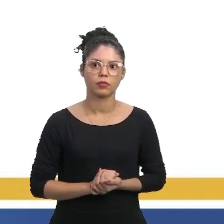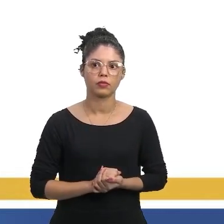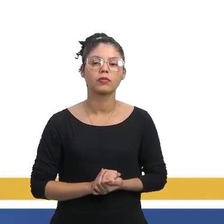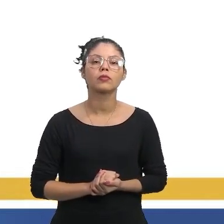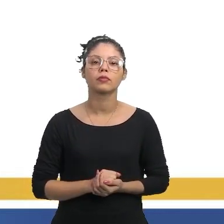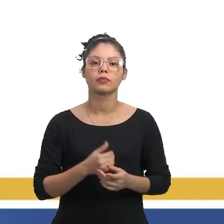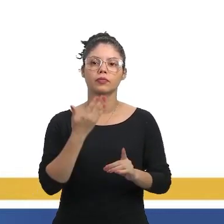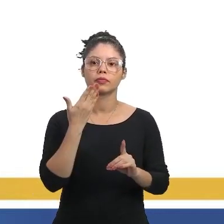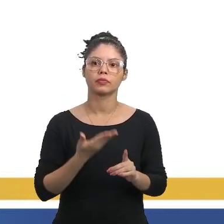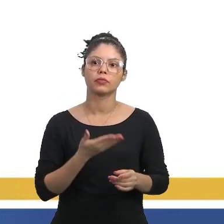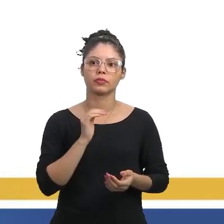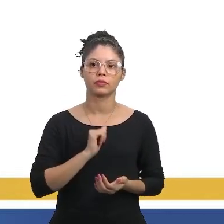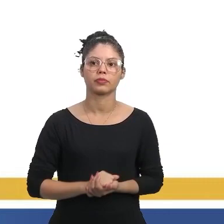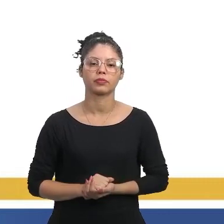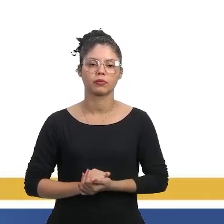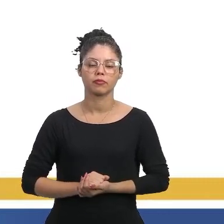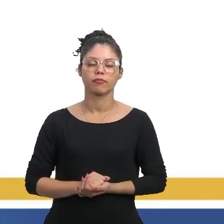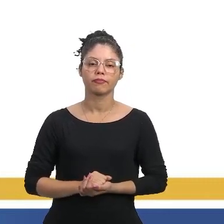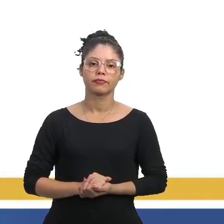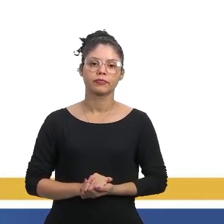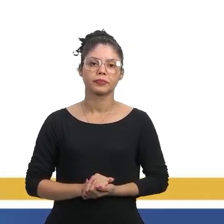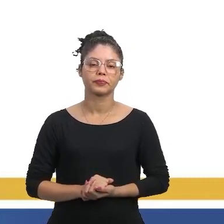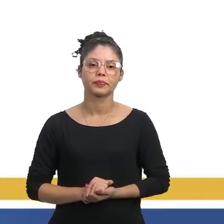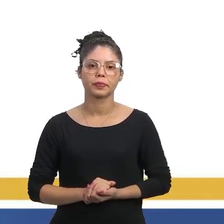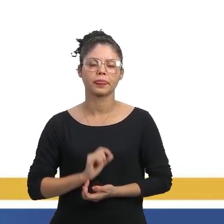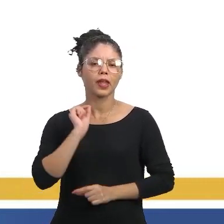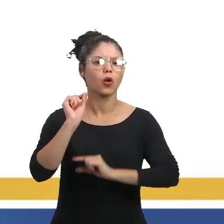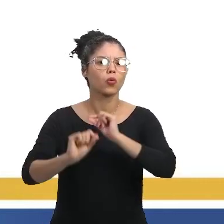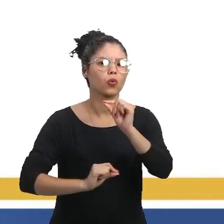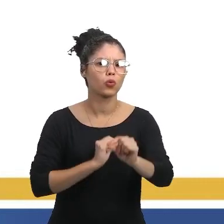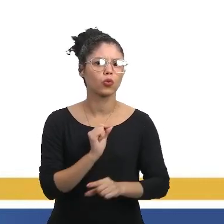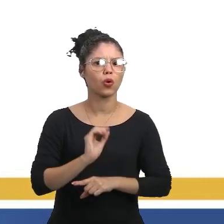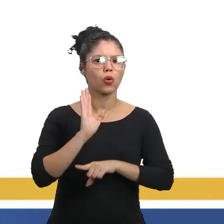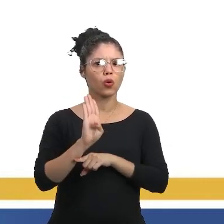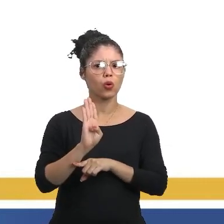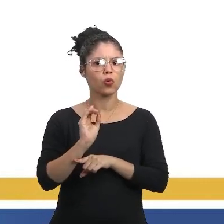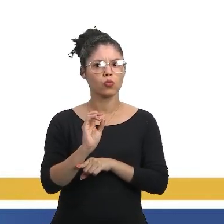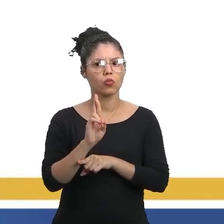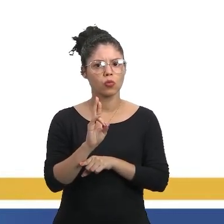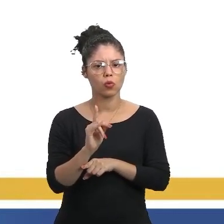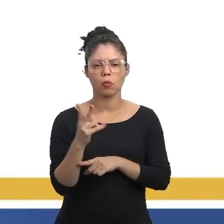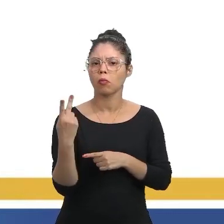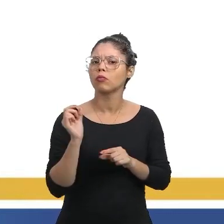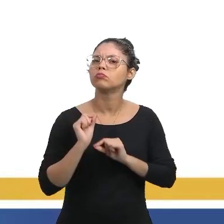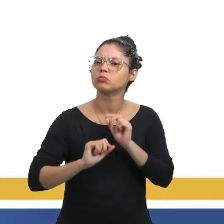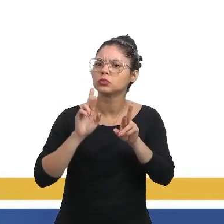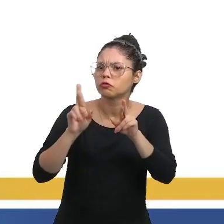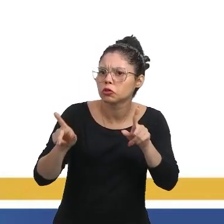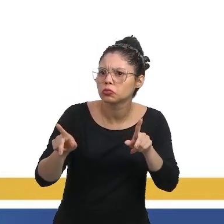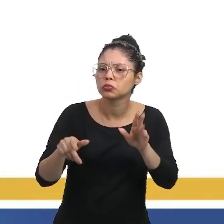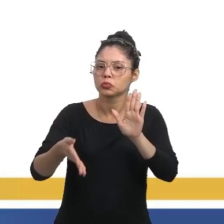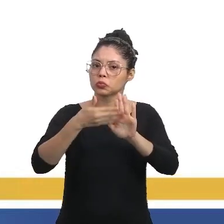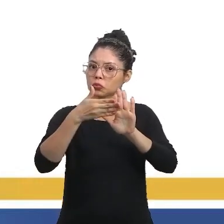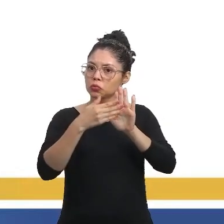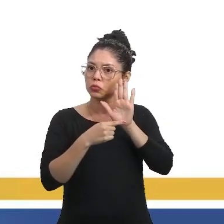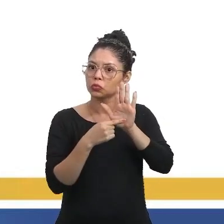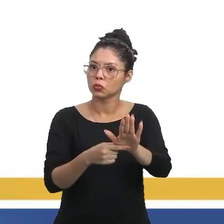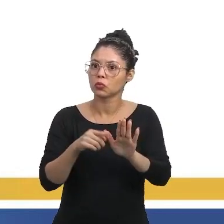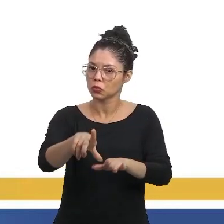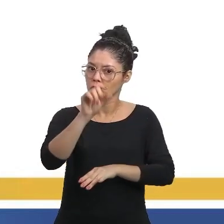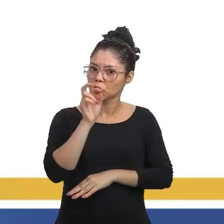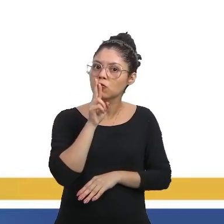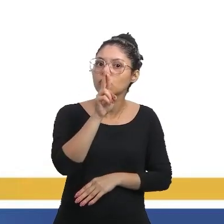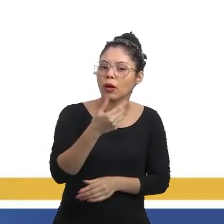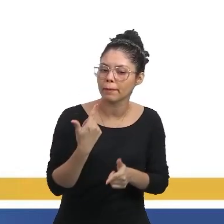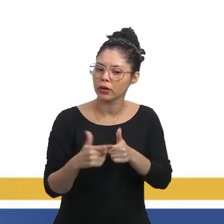é referente ao átomo de Bohr. O que Bohr propôs de diferente? Ele propôs uma solução